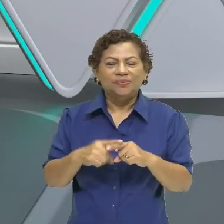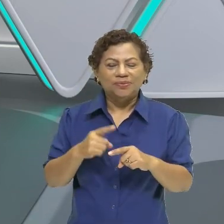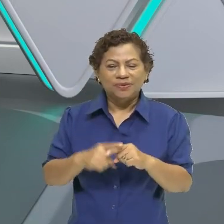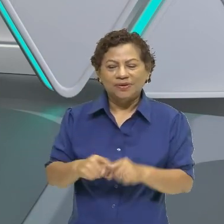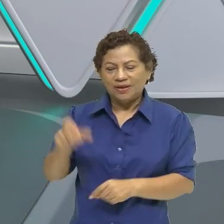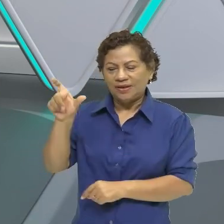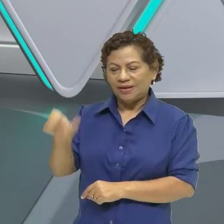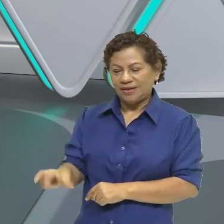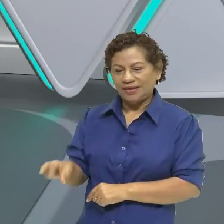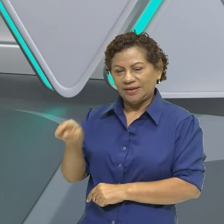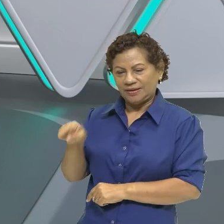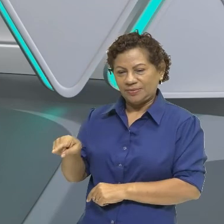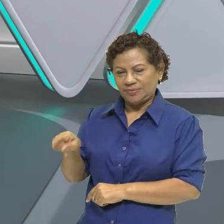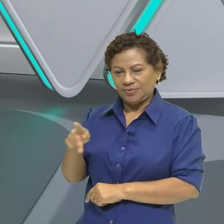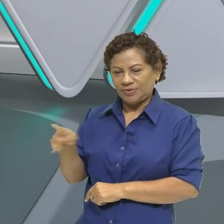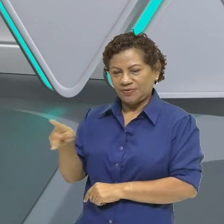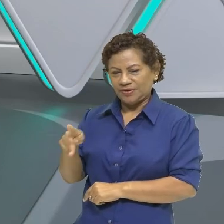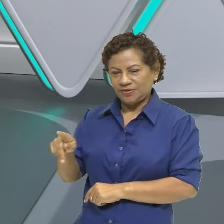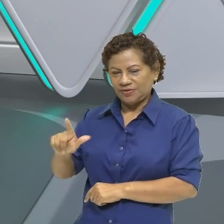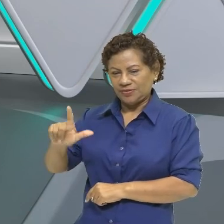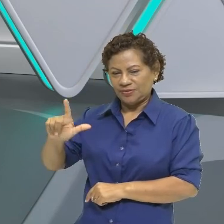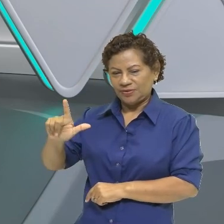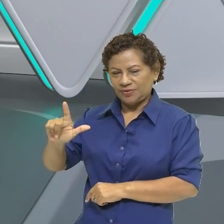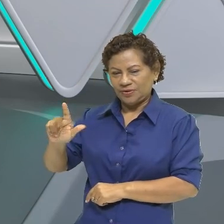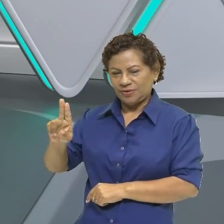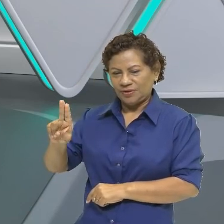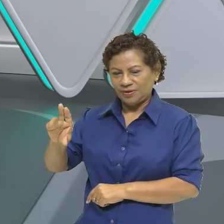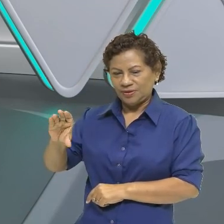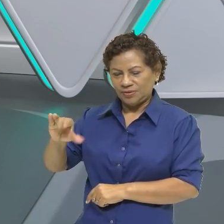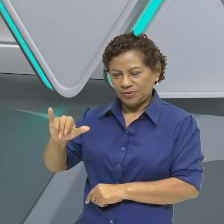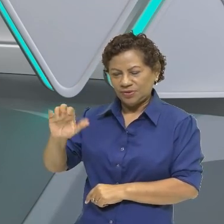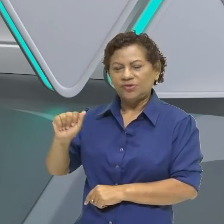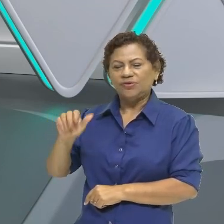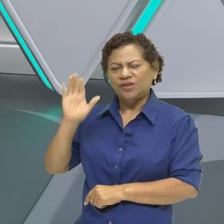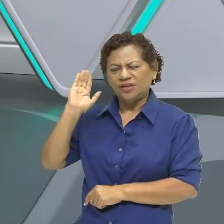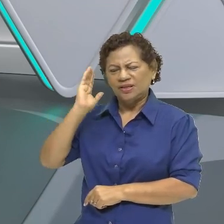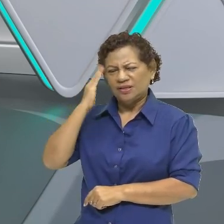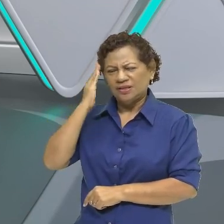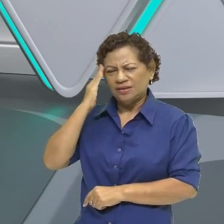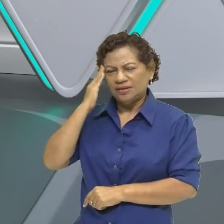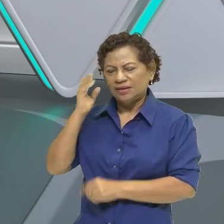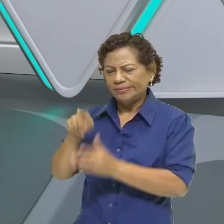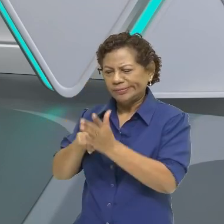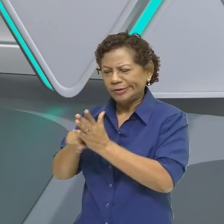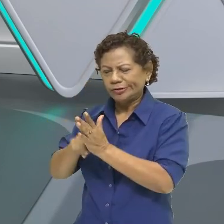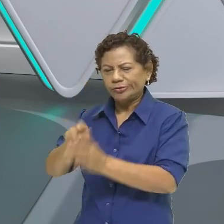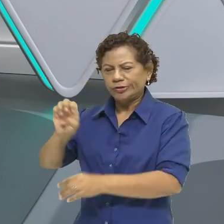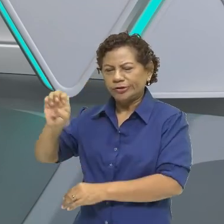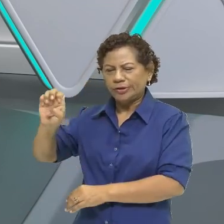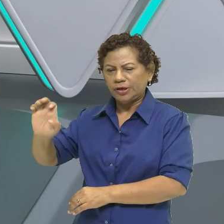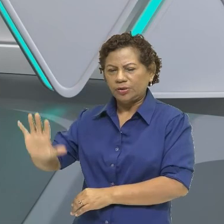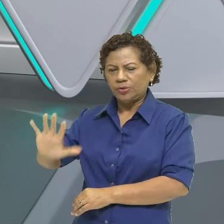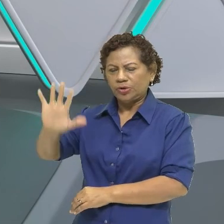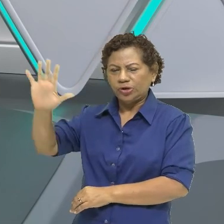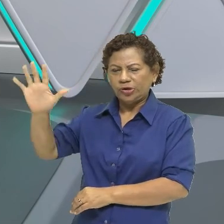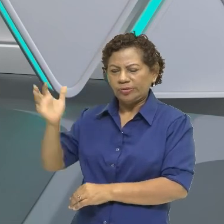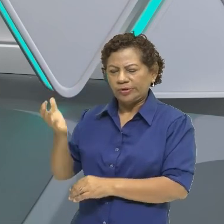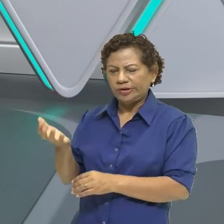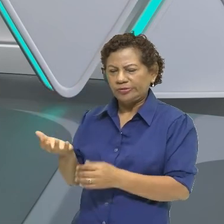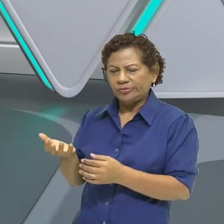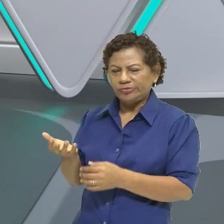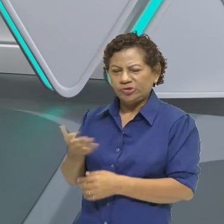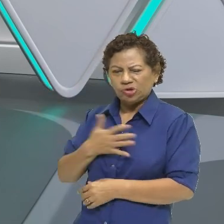europeia, gente, ela faz os estudos dela, as pesquisas dela, com base na Europa, e lá é diferente, né, Lúcia? Exatamente. Eles